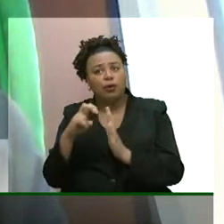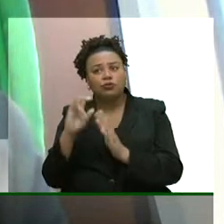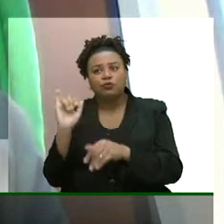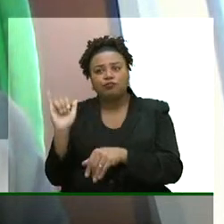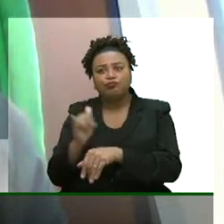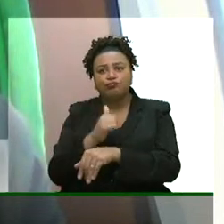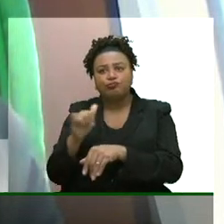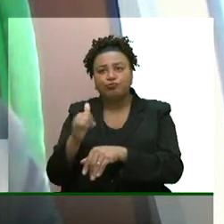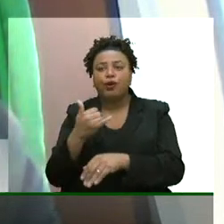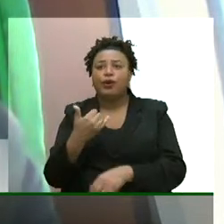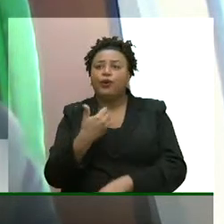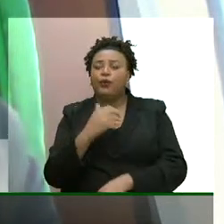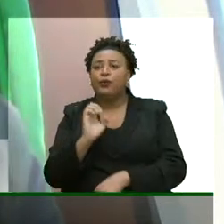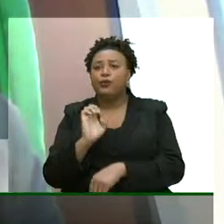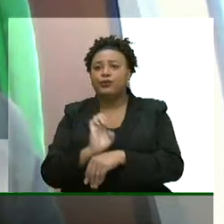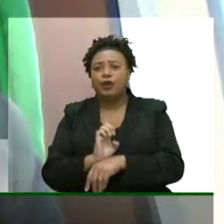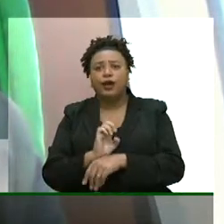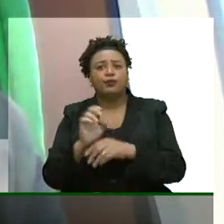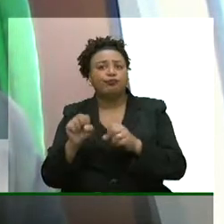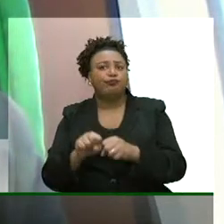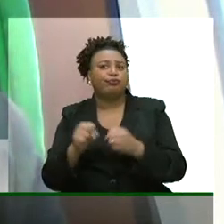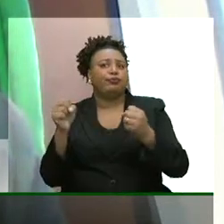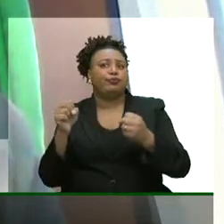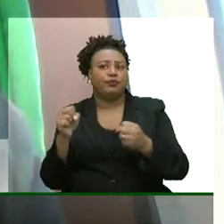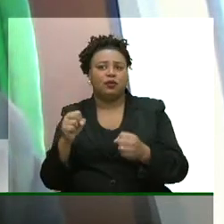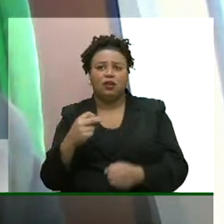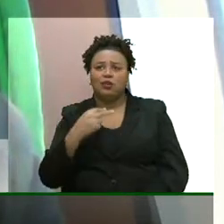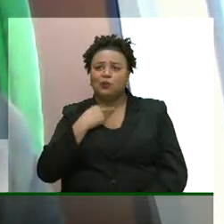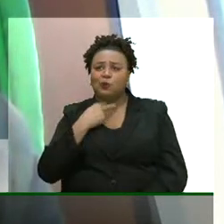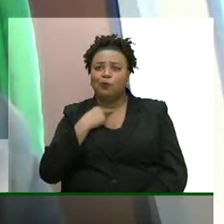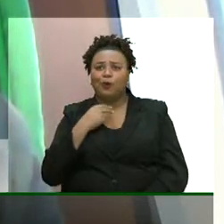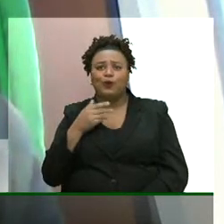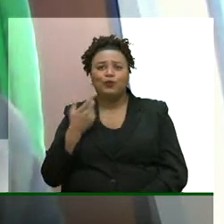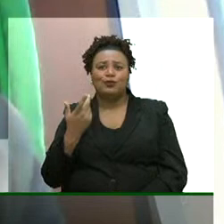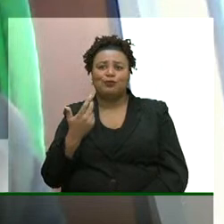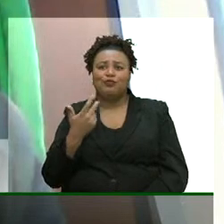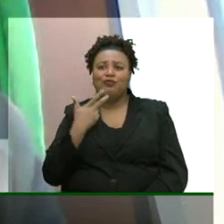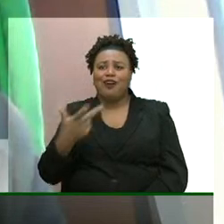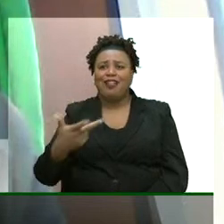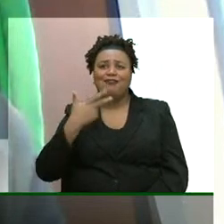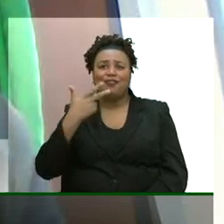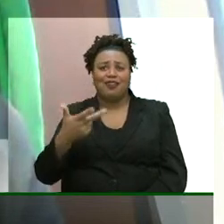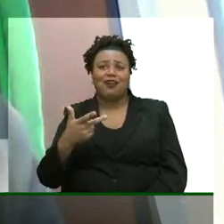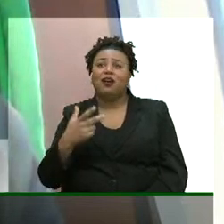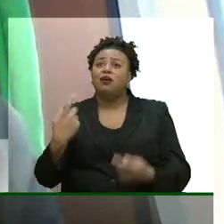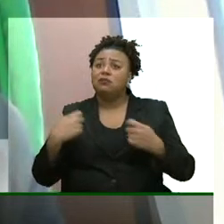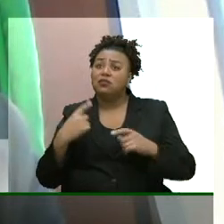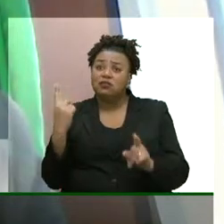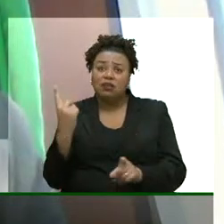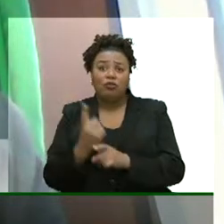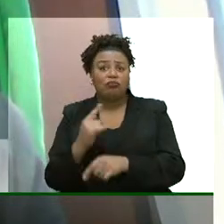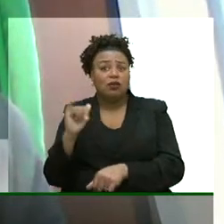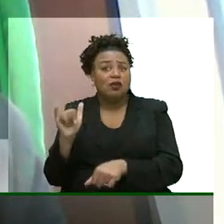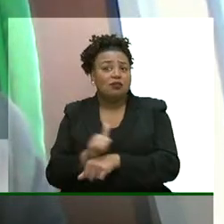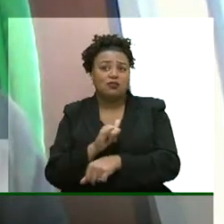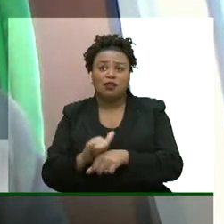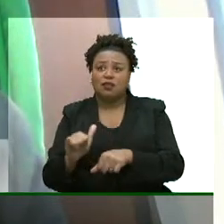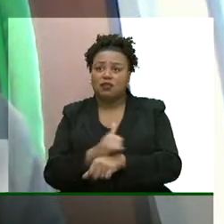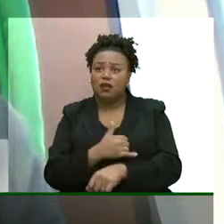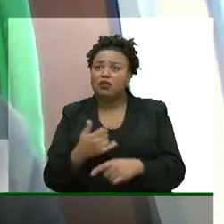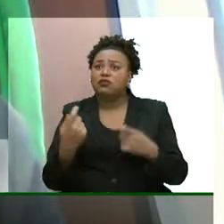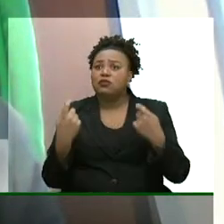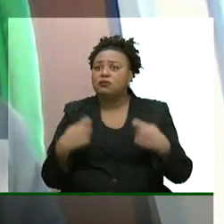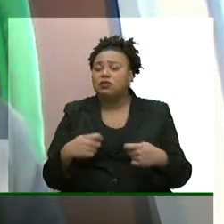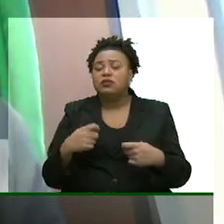fica inviabilizado, o serviço público vai colapsar. A gente não pode se limitar a esse discurso, nós precisamos encontrar alternativas, nós